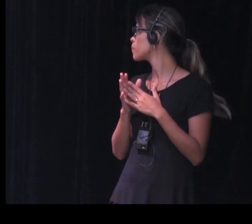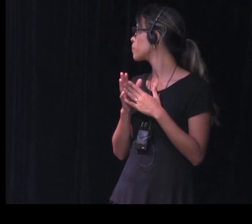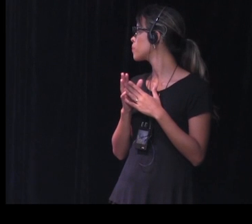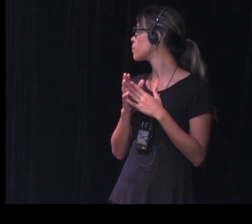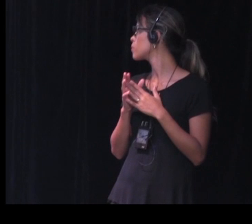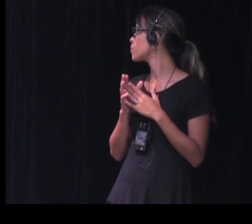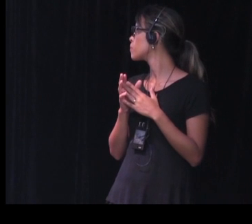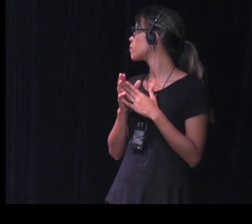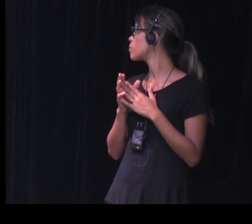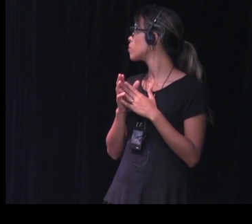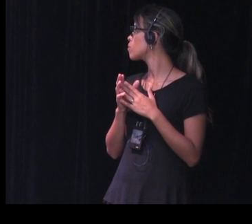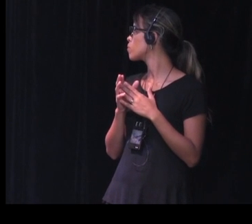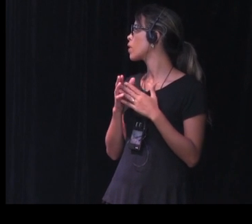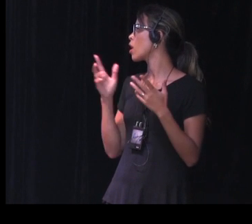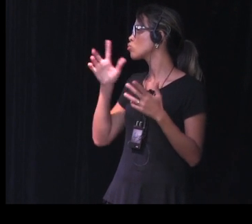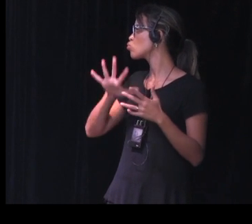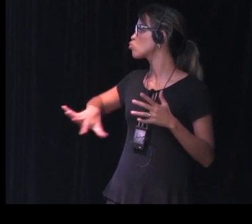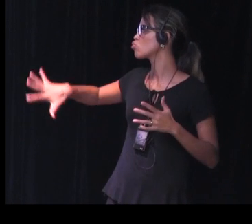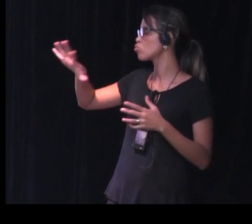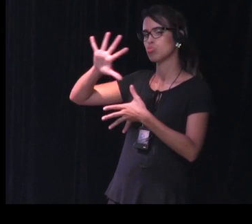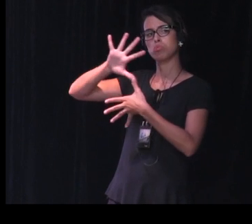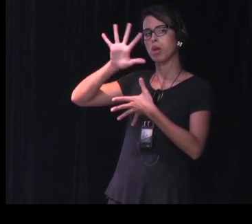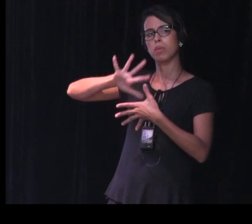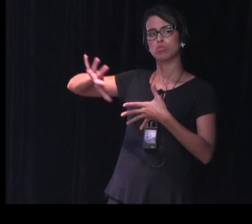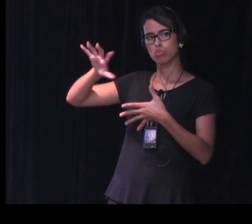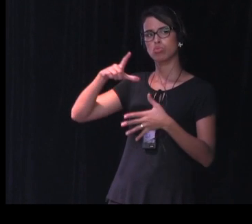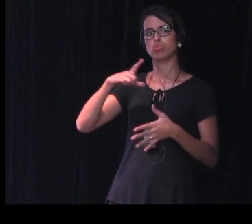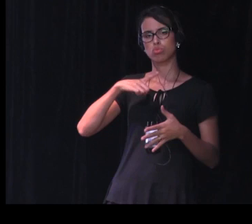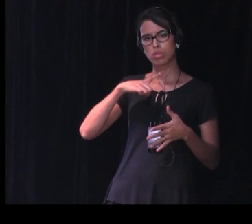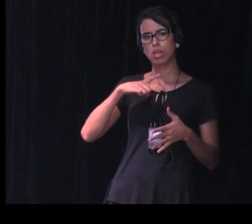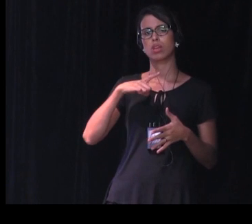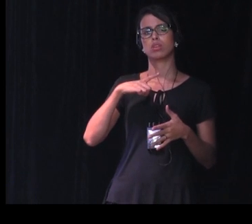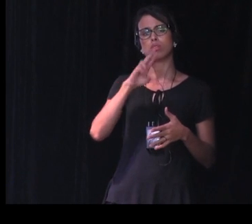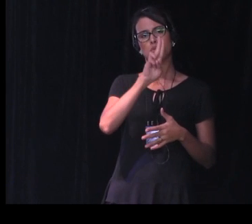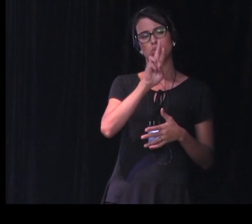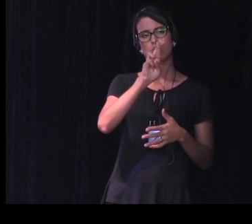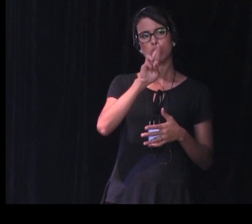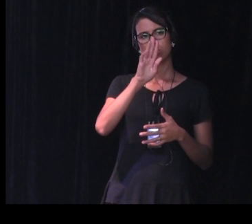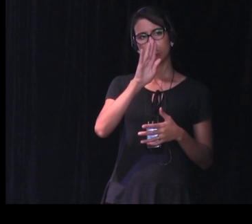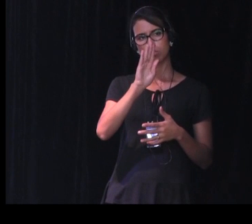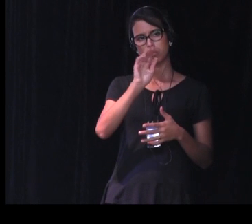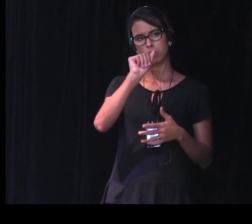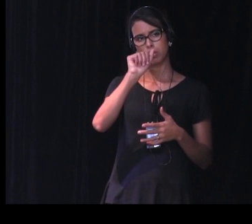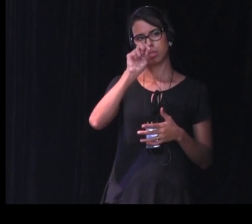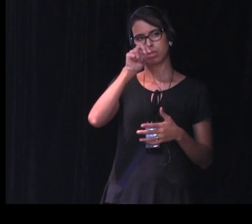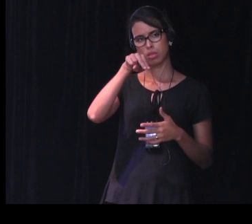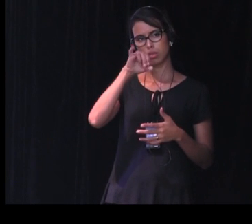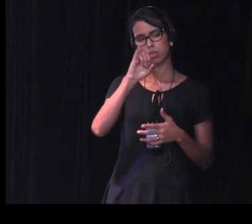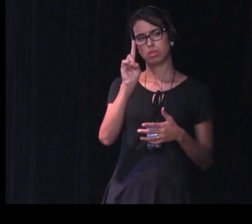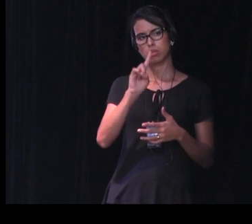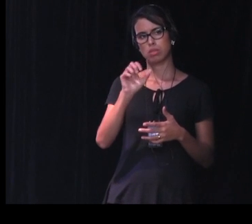podem ver que o vale inteiro é o que está urbanizado. Não chegaram os